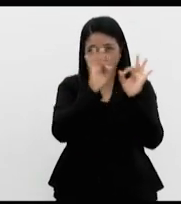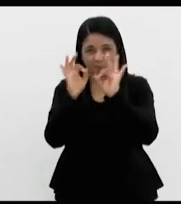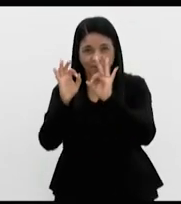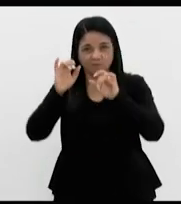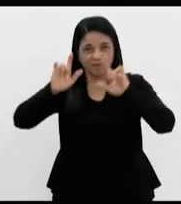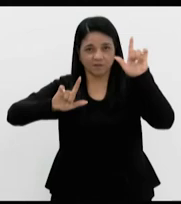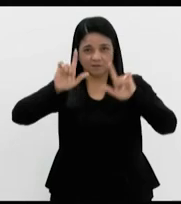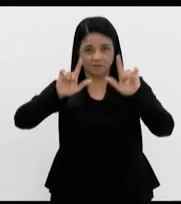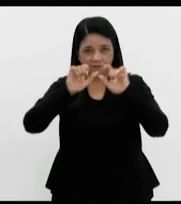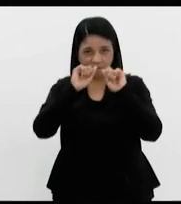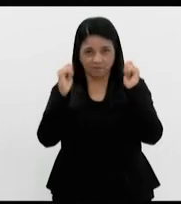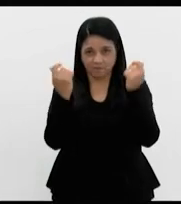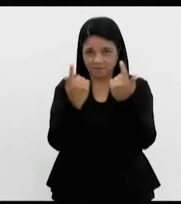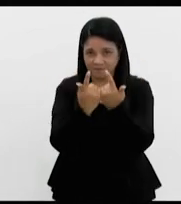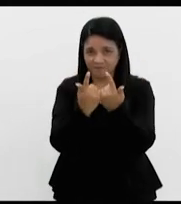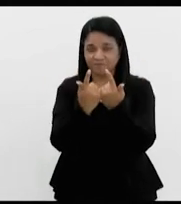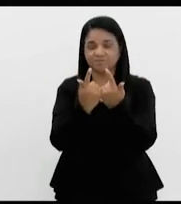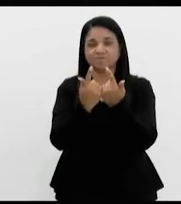TV Alerge,